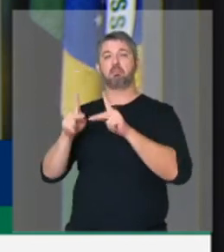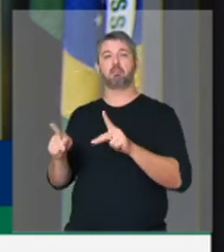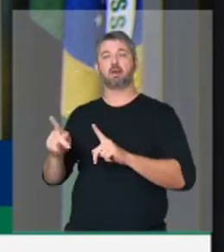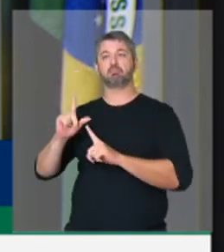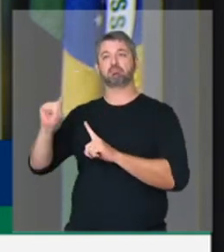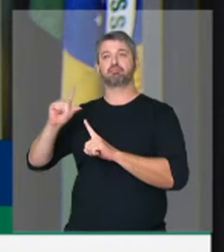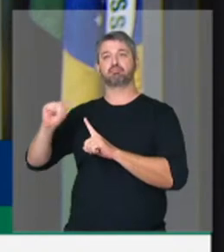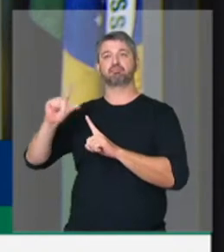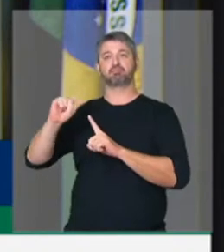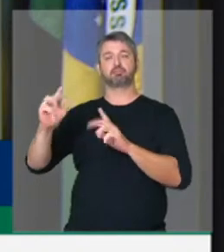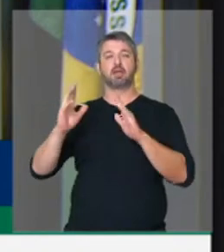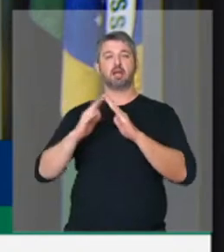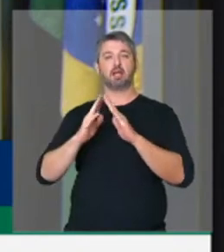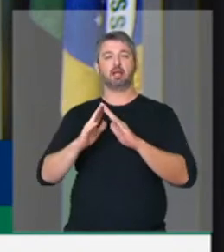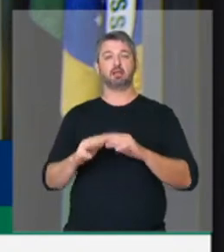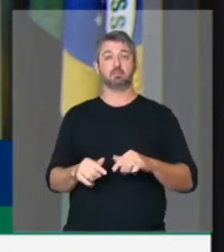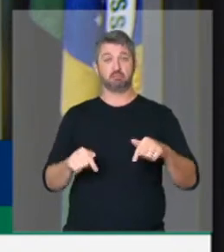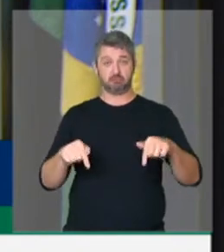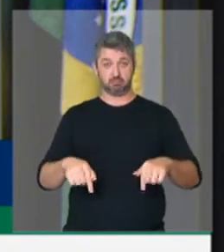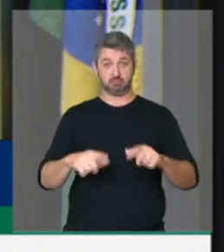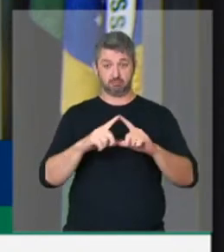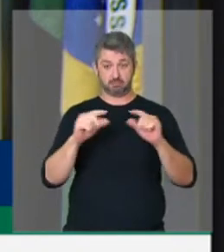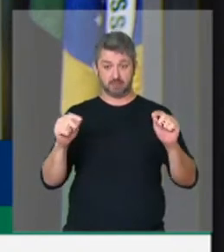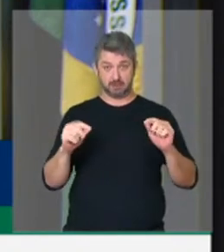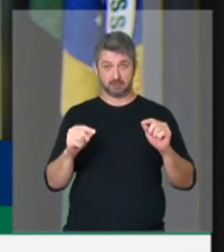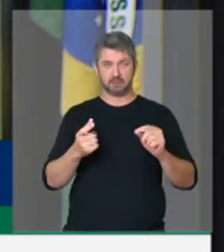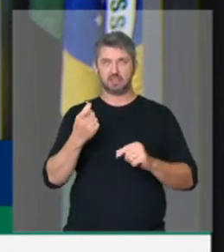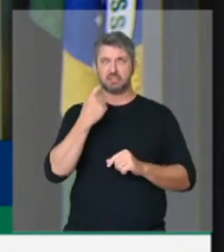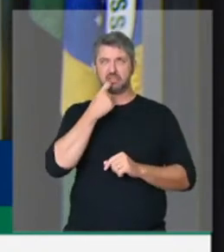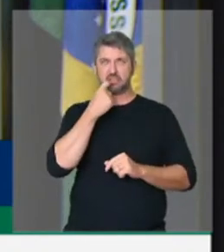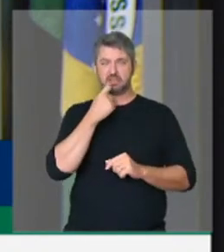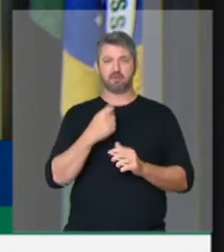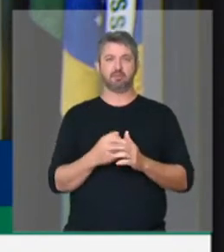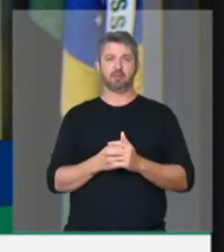suas casas. Aqui em Brasília, então, na sexta-feira,